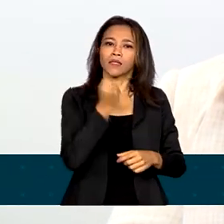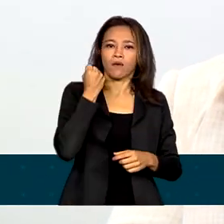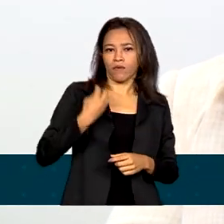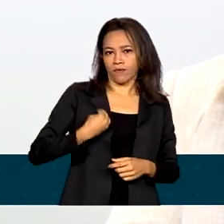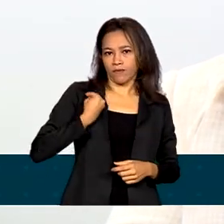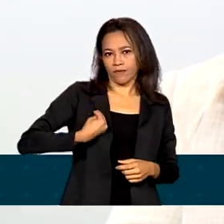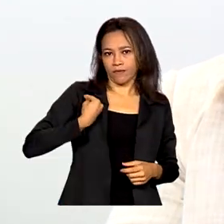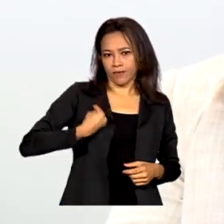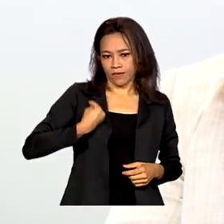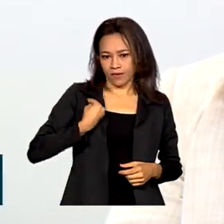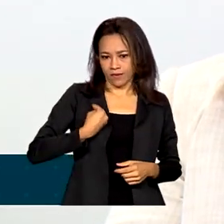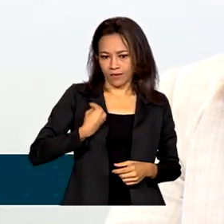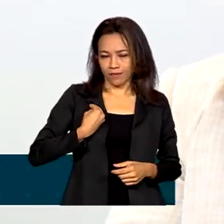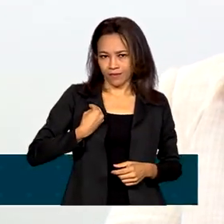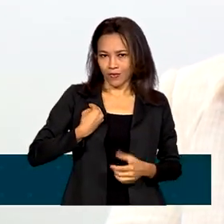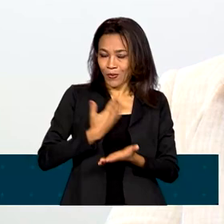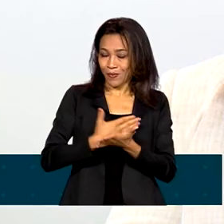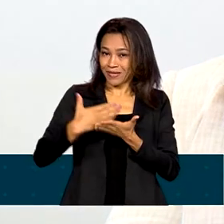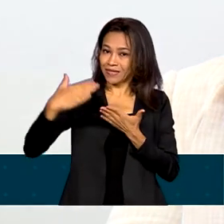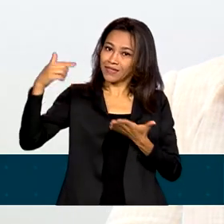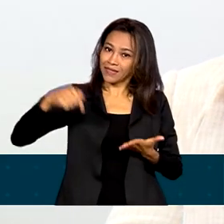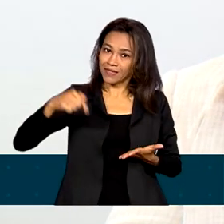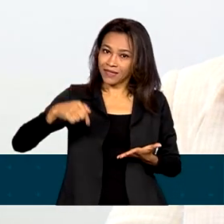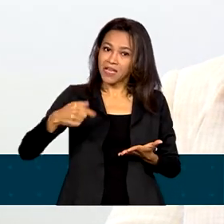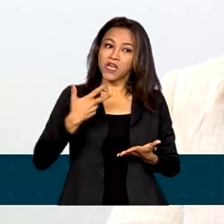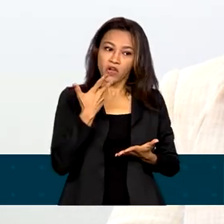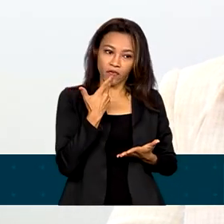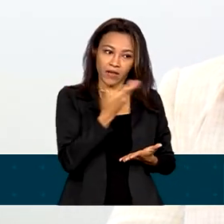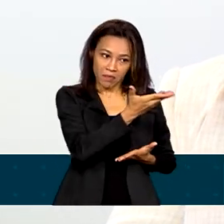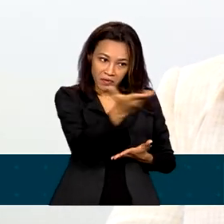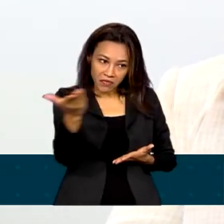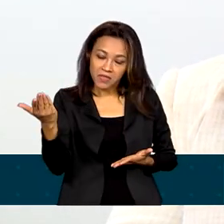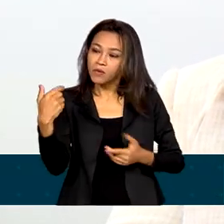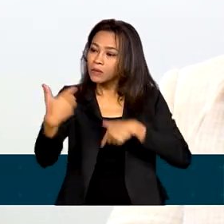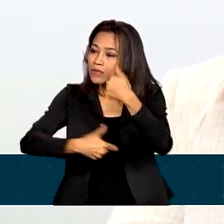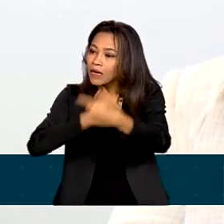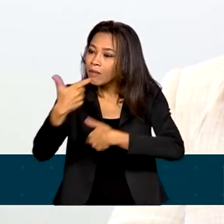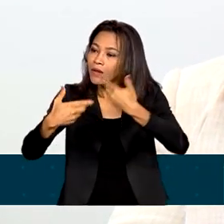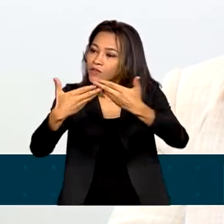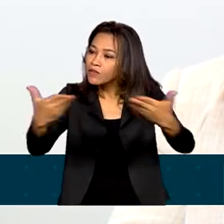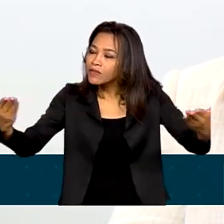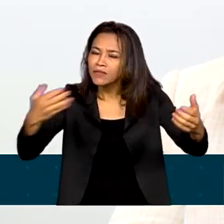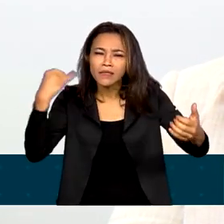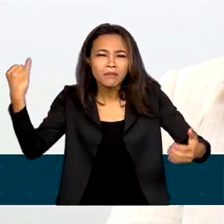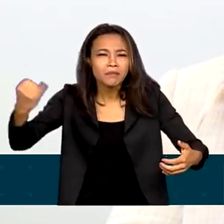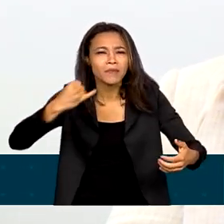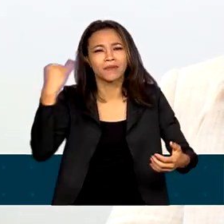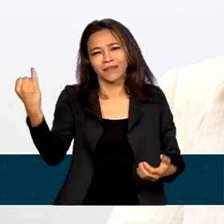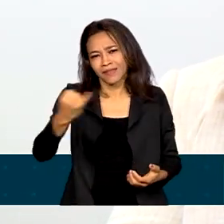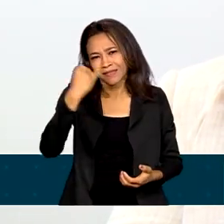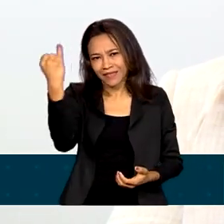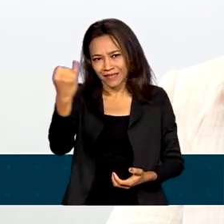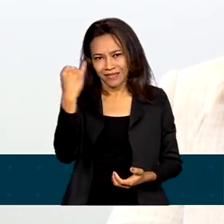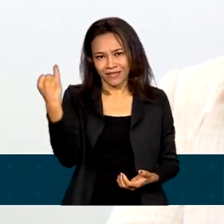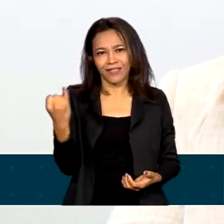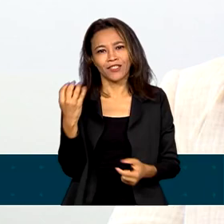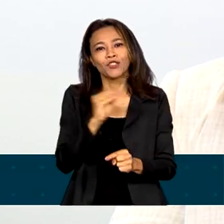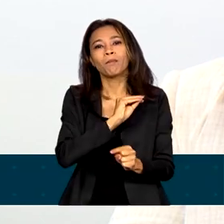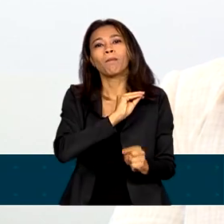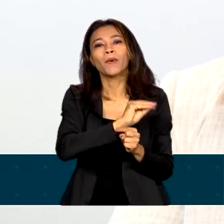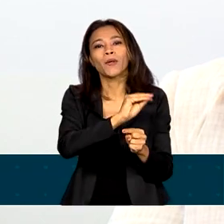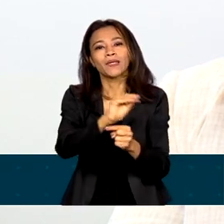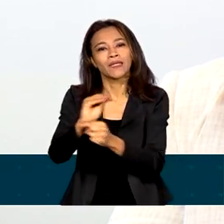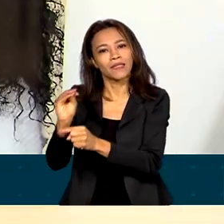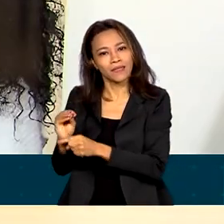começo está aqui. E eu queria dizer para vocês que o trabalho de vocês é muito importante nessa cadeia de rede de proteção